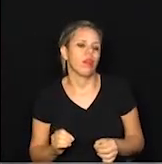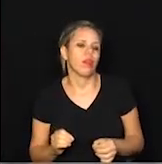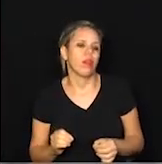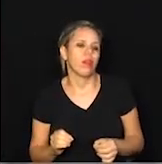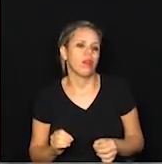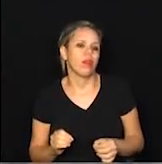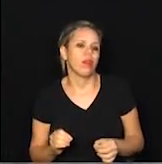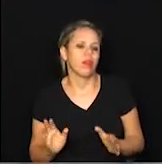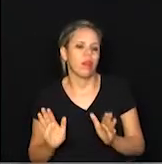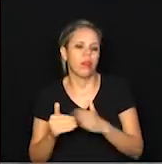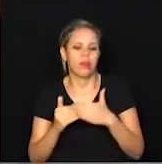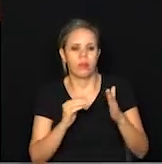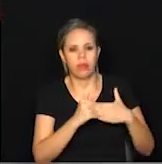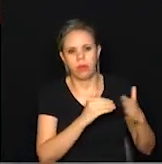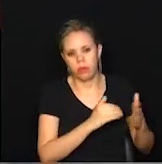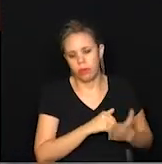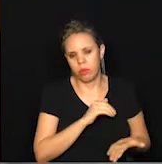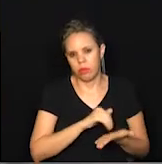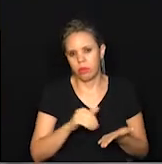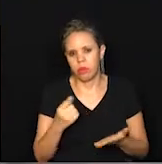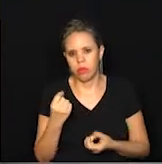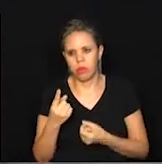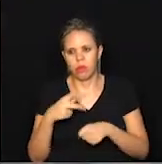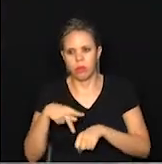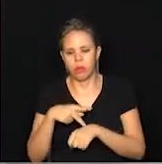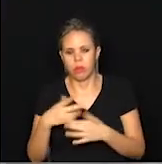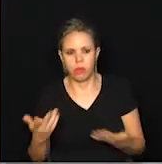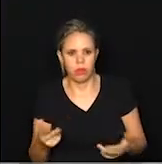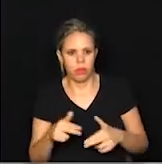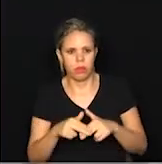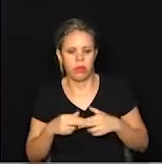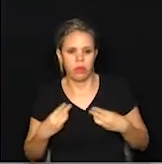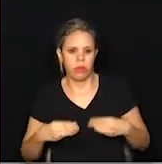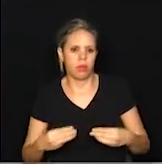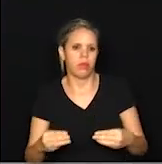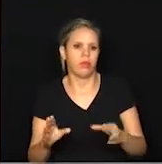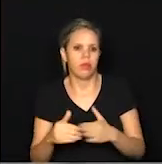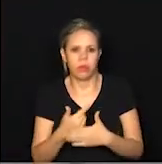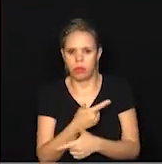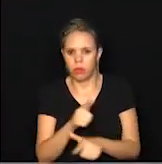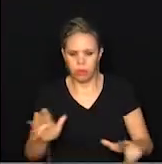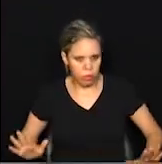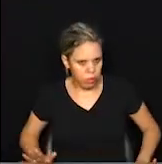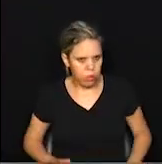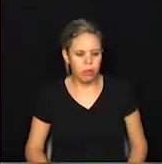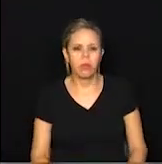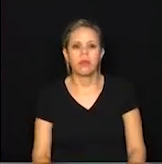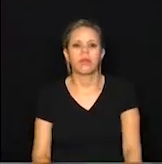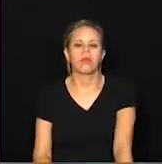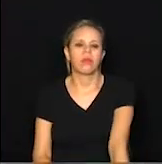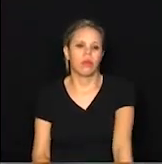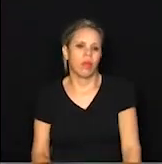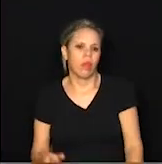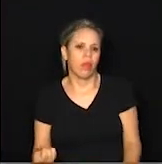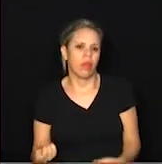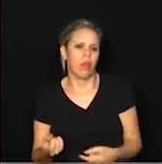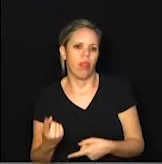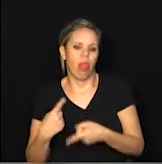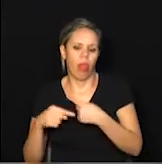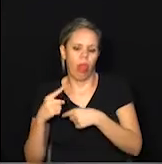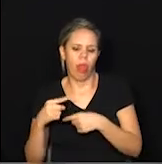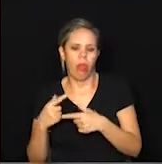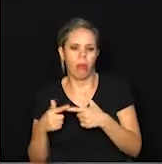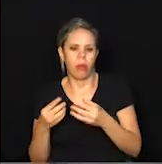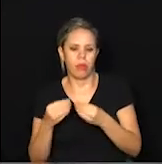não foram mais ativadas no país, até mesmo o ministério que não existe mais. Isso é um retrocesso enorme. O